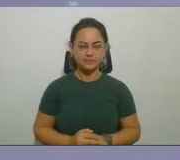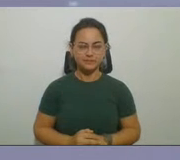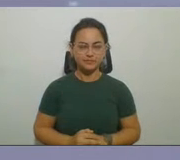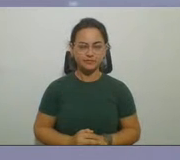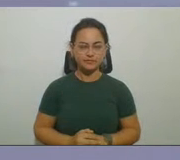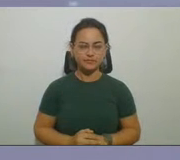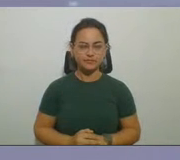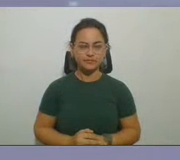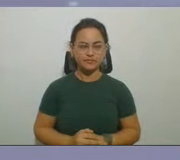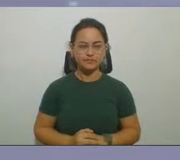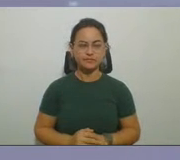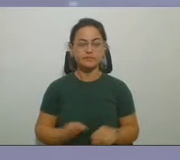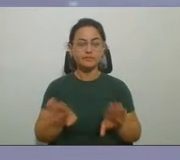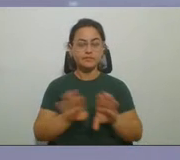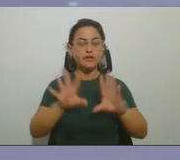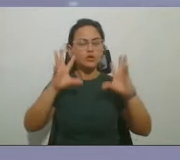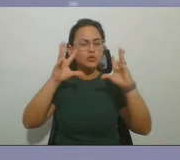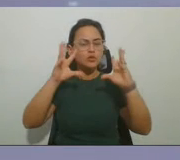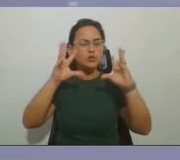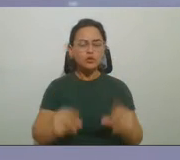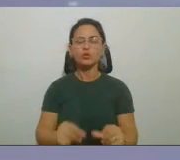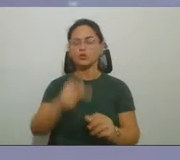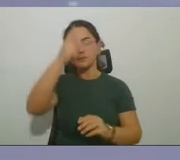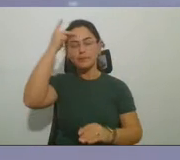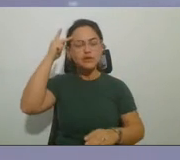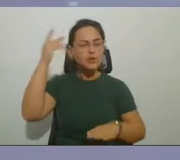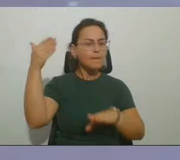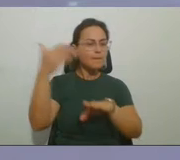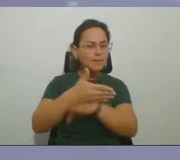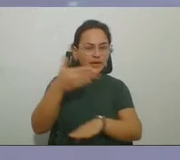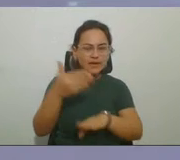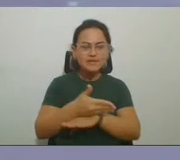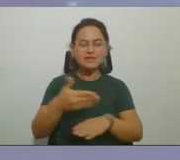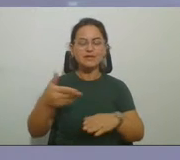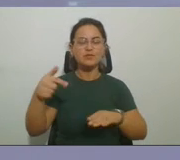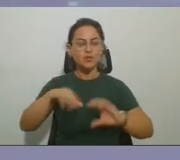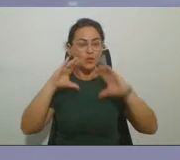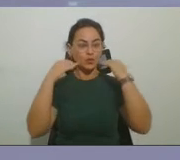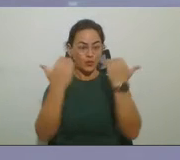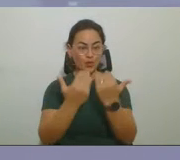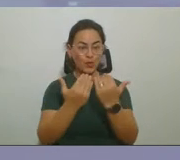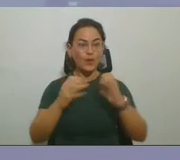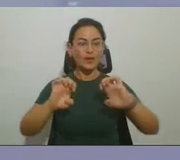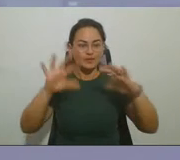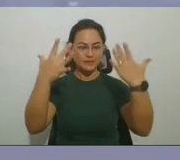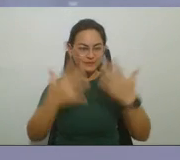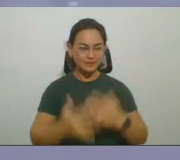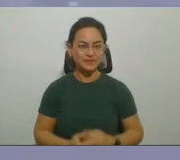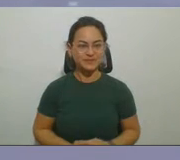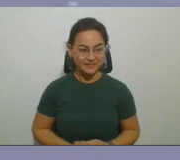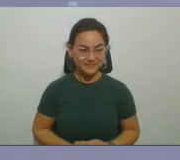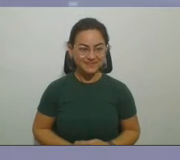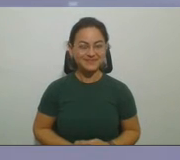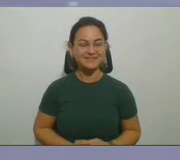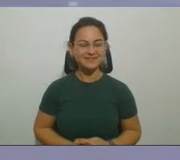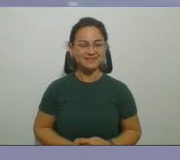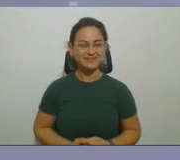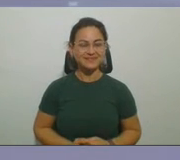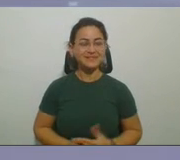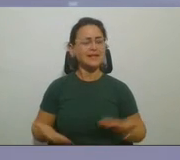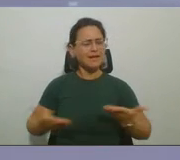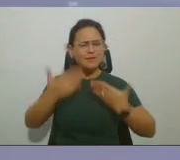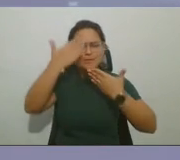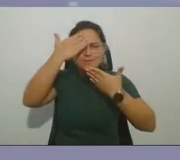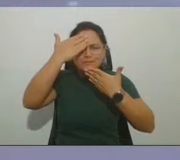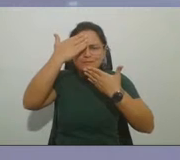todos aqueles congressistas inscritos no nosso congresso, no nosso evento. Desde já, agradecemos